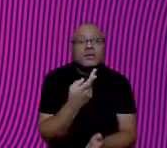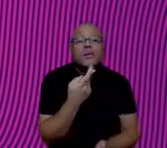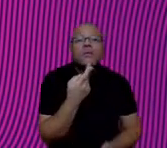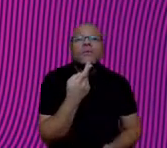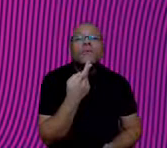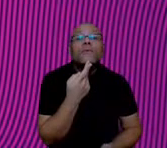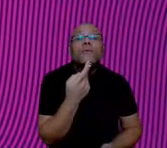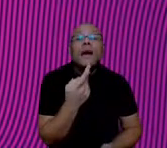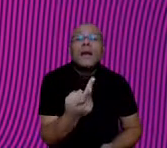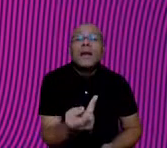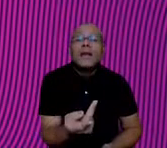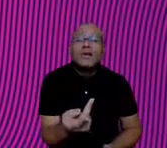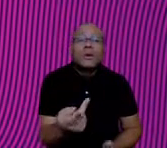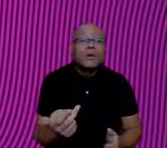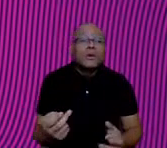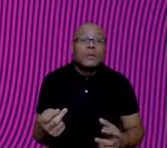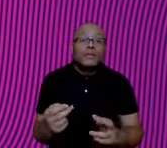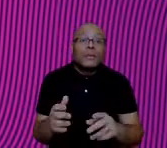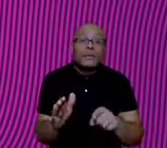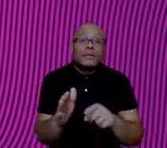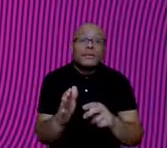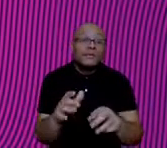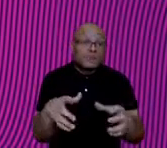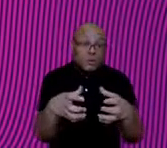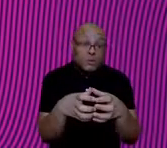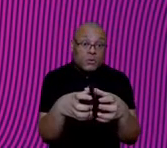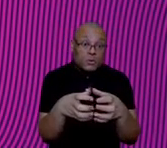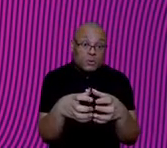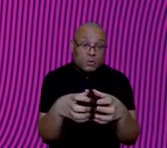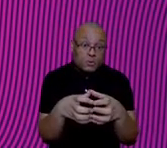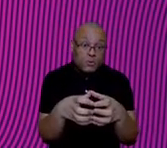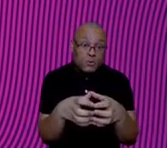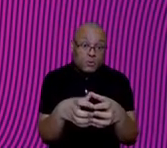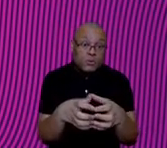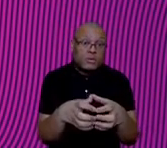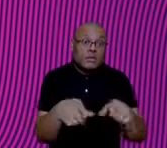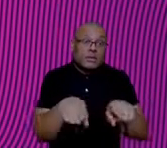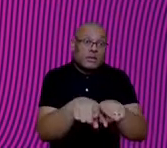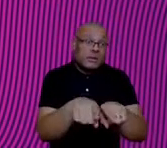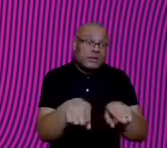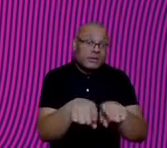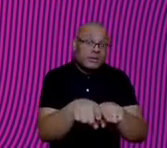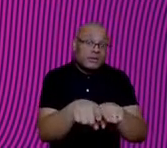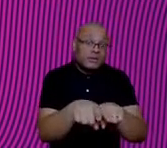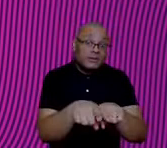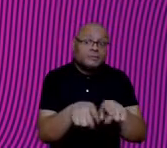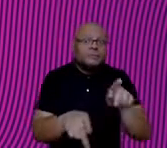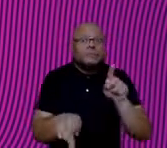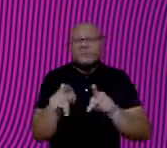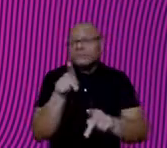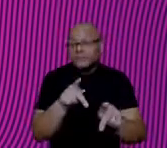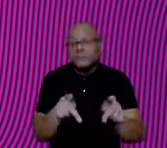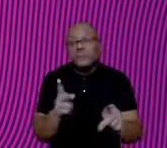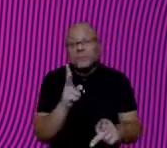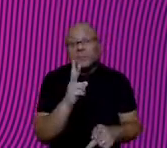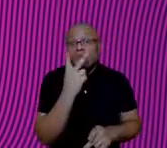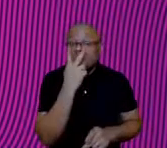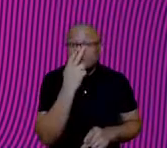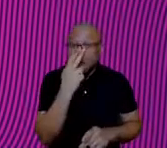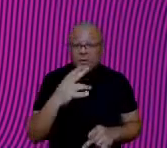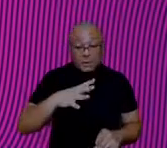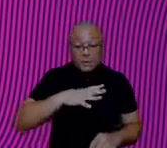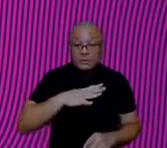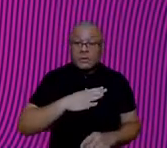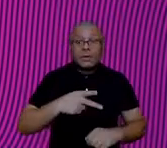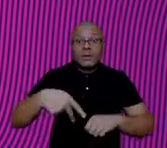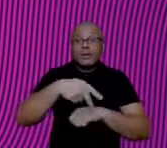rede, a nossa rede, que hoje enxerga para uma população que seria uma das maiores cidades do Brasil. Quer